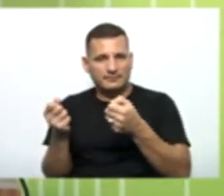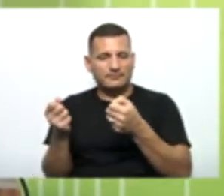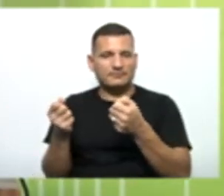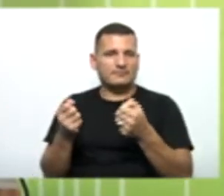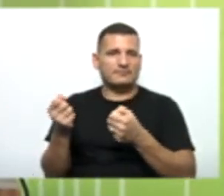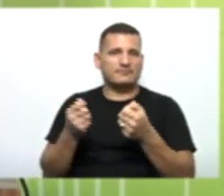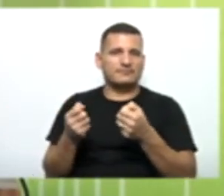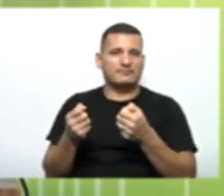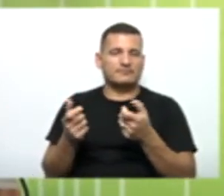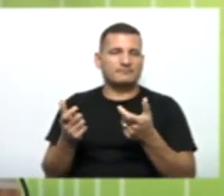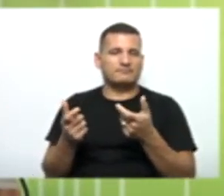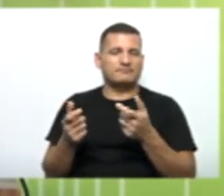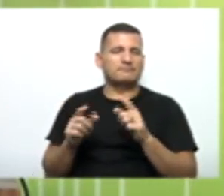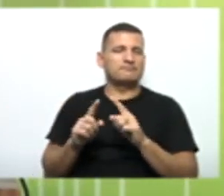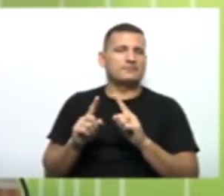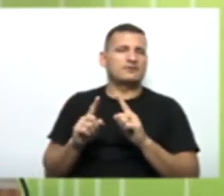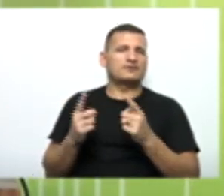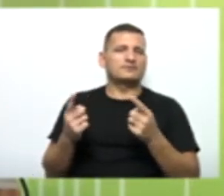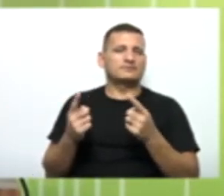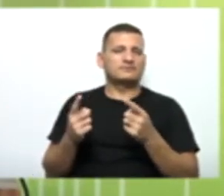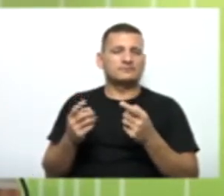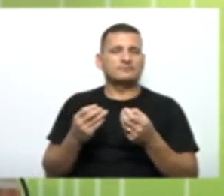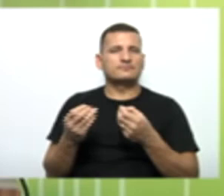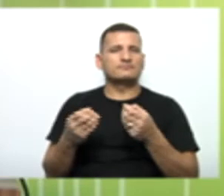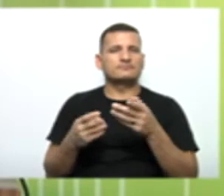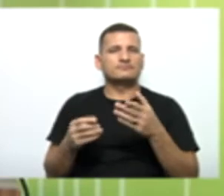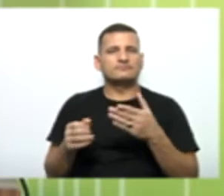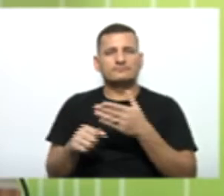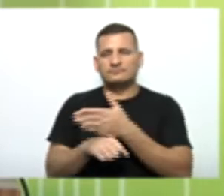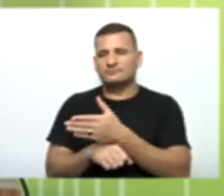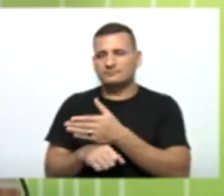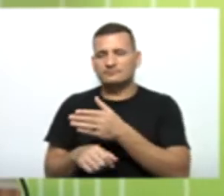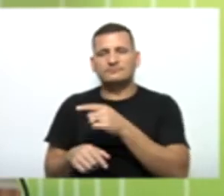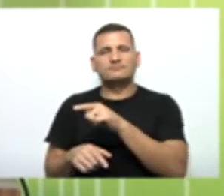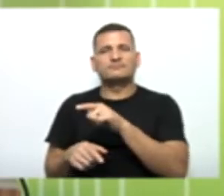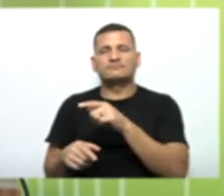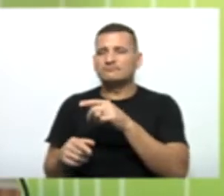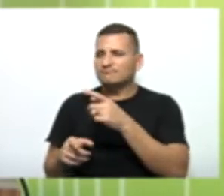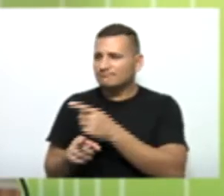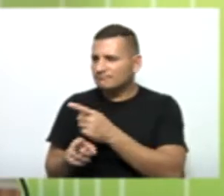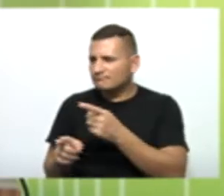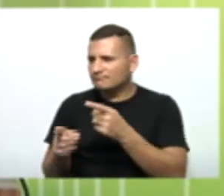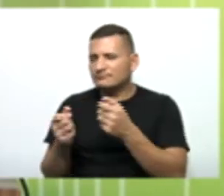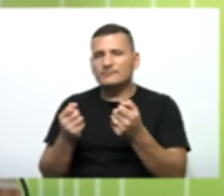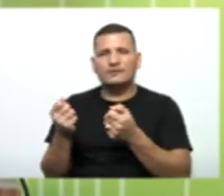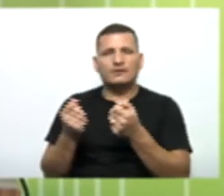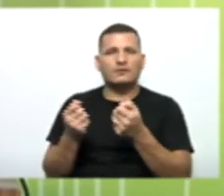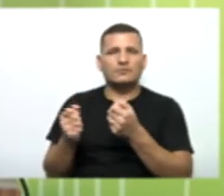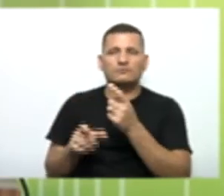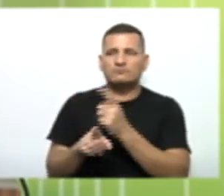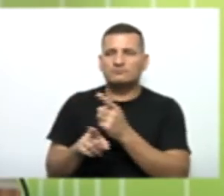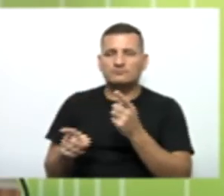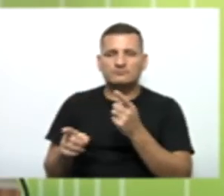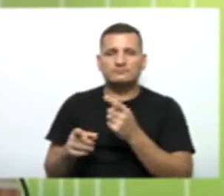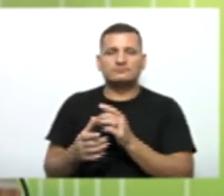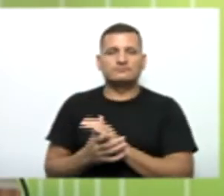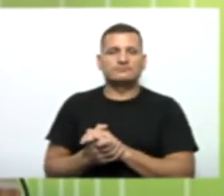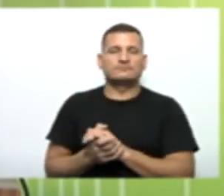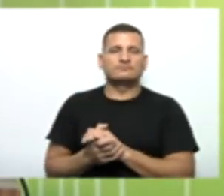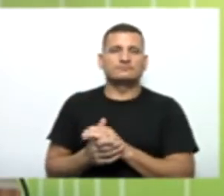para a gente. Mas e aí, quando você chegar lá no estacionamento, você vai identificar esse veículo? Você vai encontrar lá, o